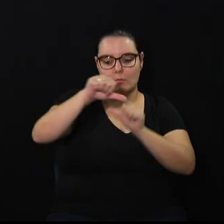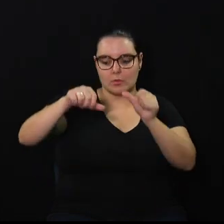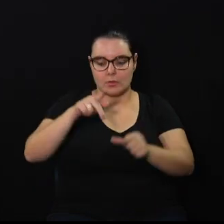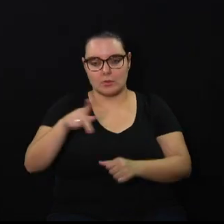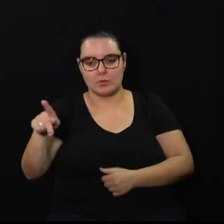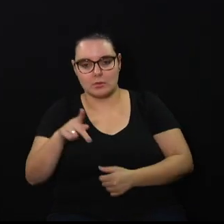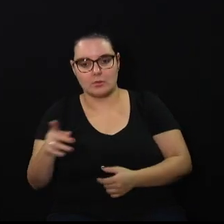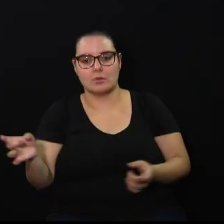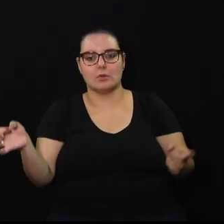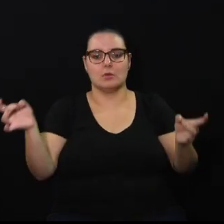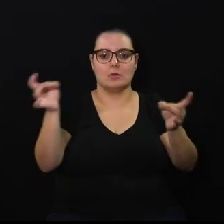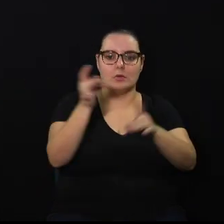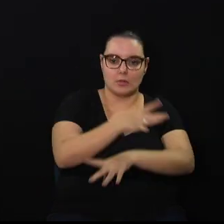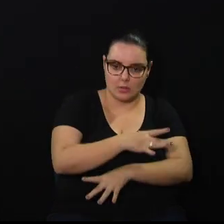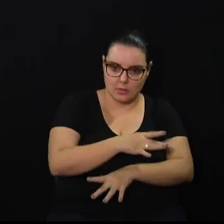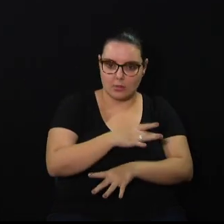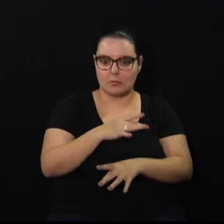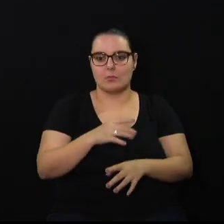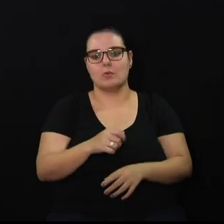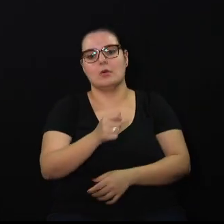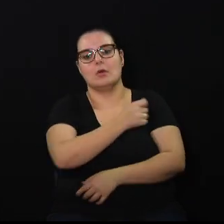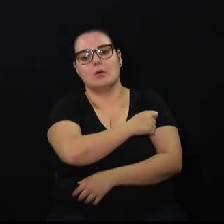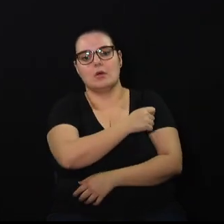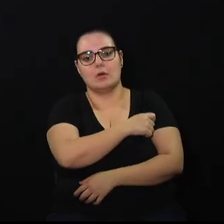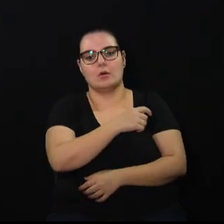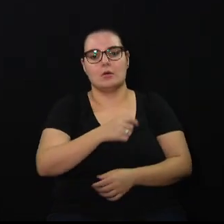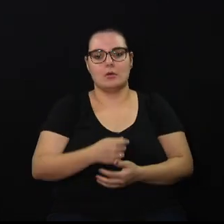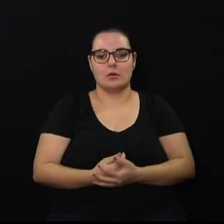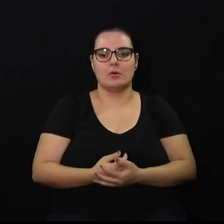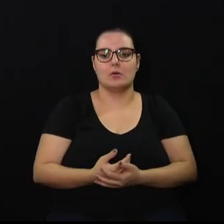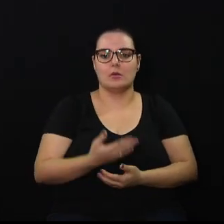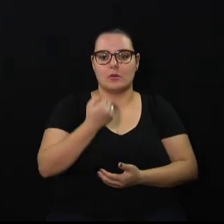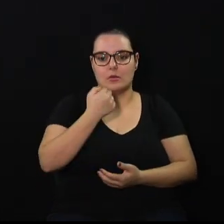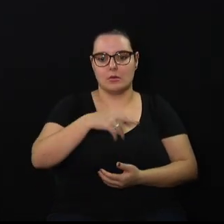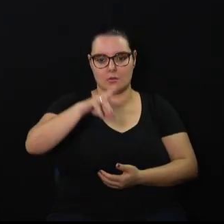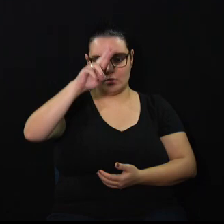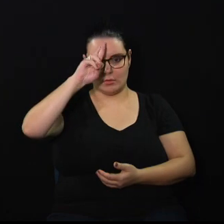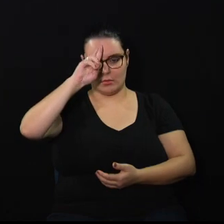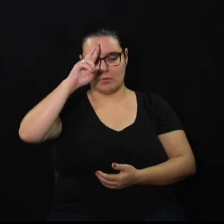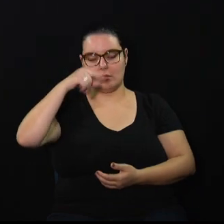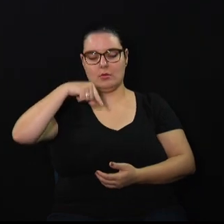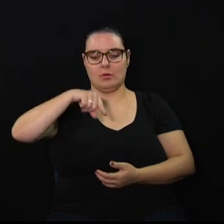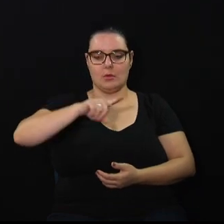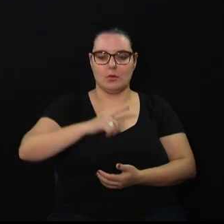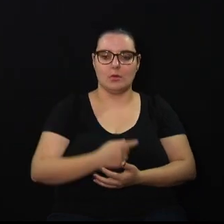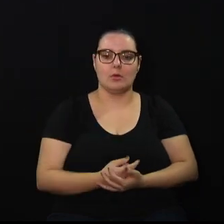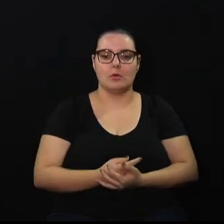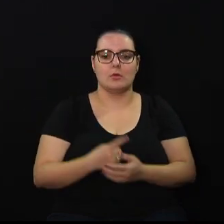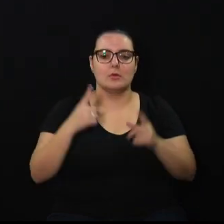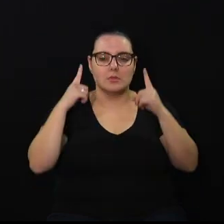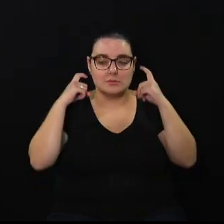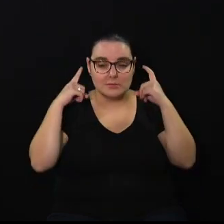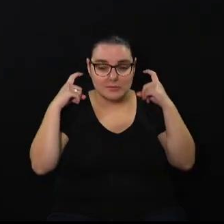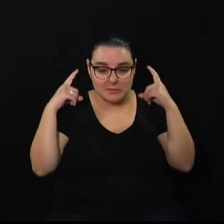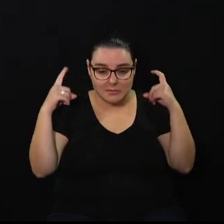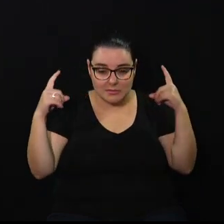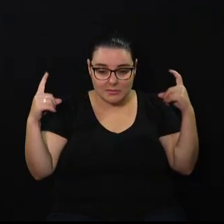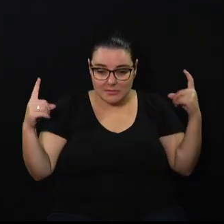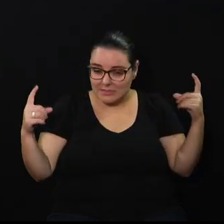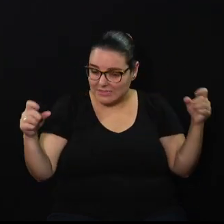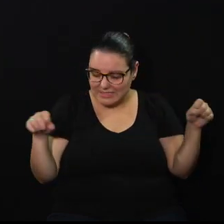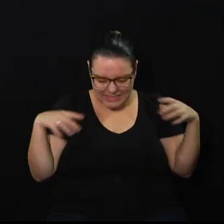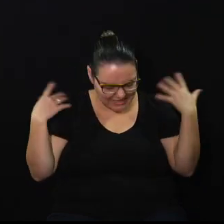término na de para recreio nem lanche o término da escola que esse sinal é muito agudo eles não